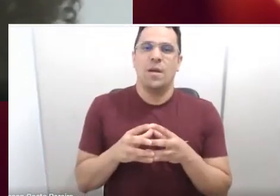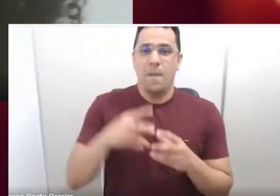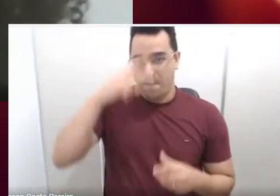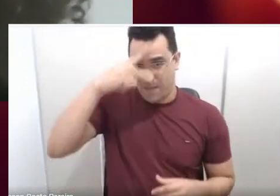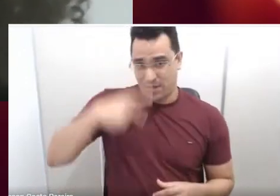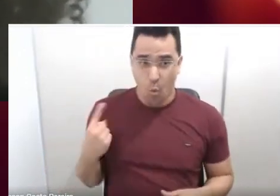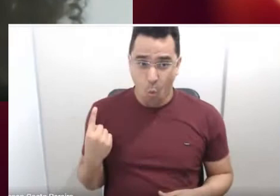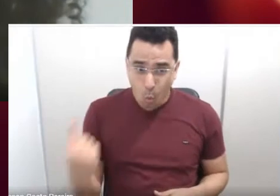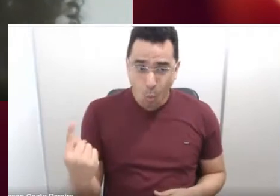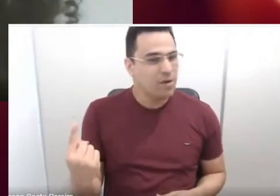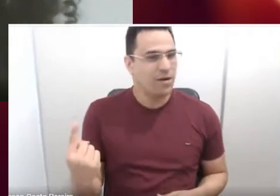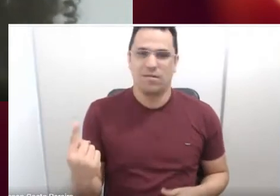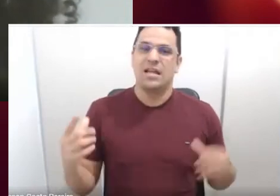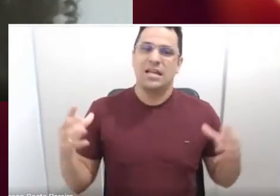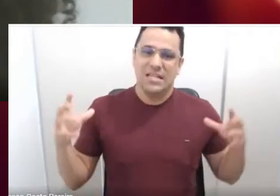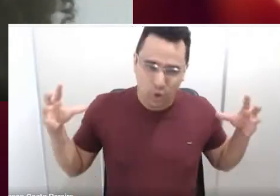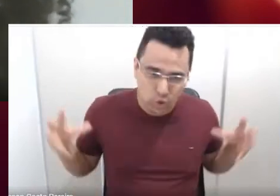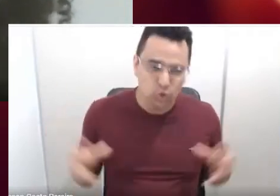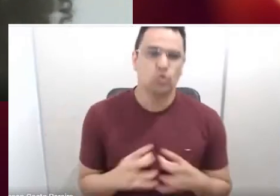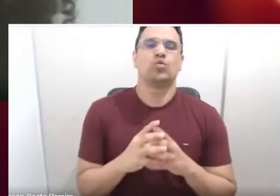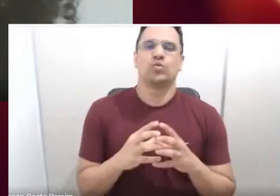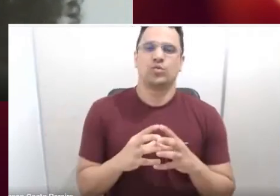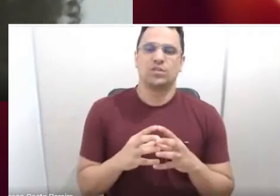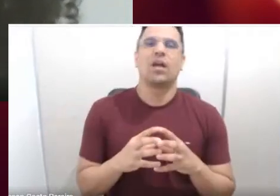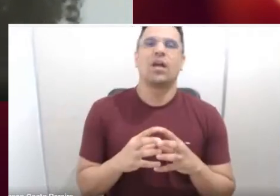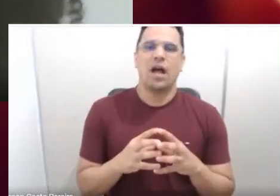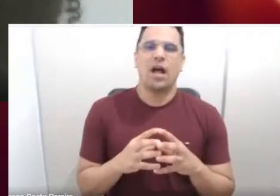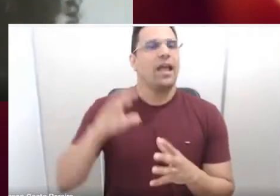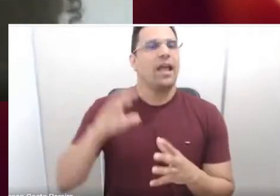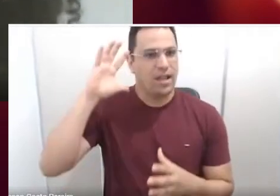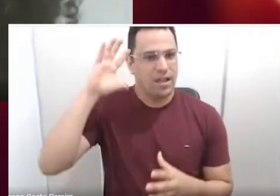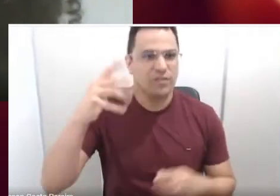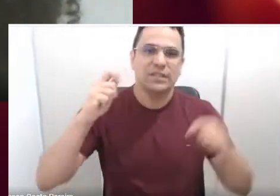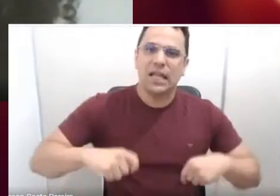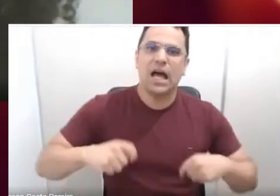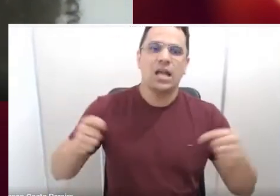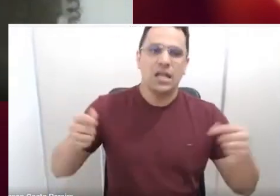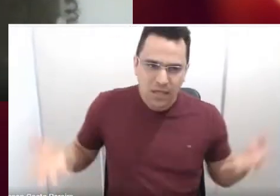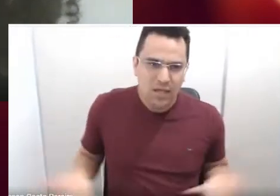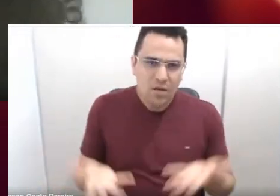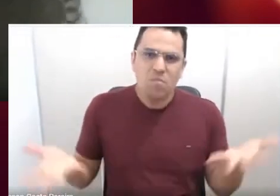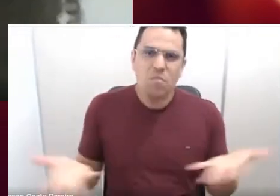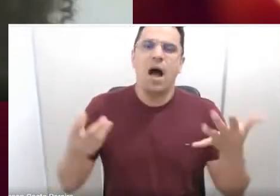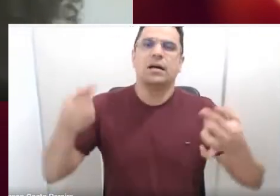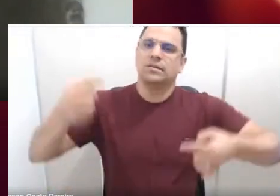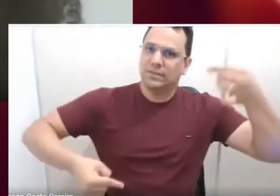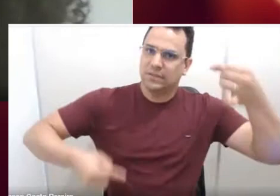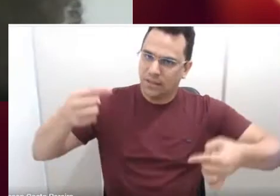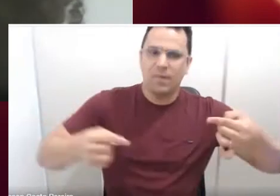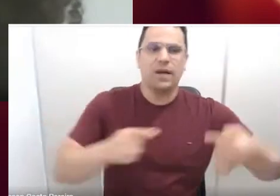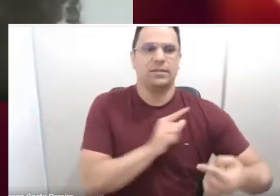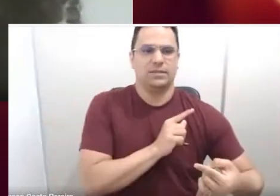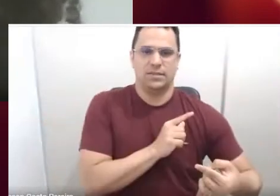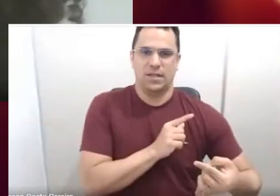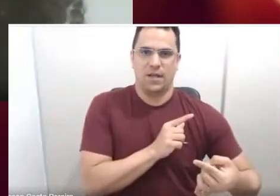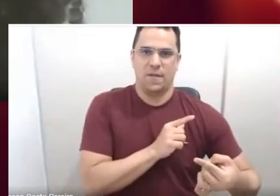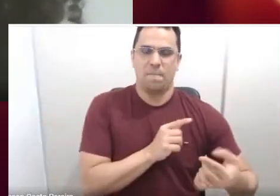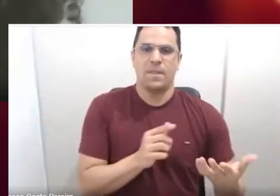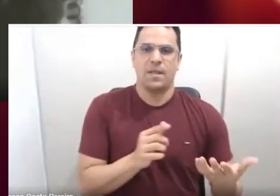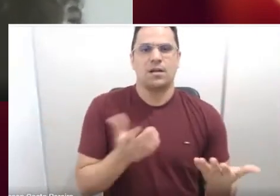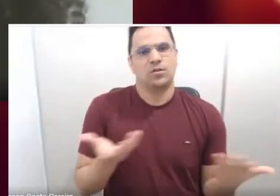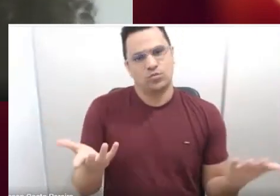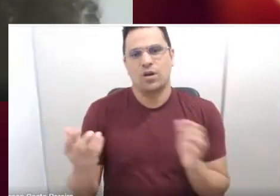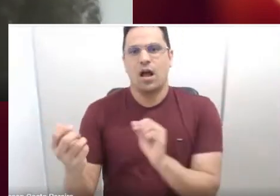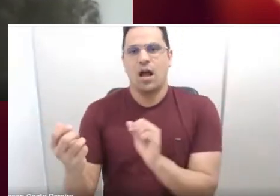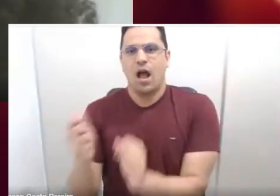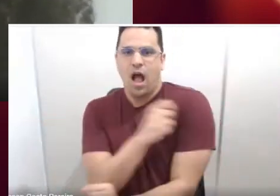enquanto representante, esse processo de estimular o debate, né? Junto aos demais estudantes,